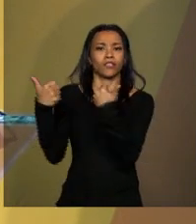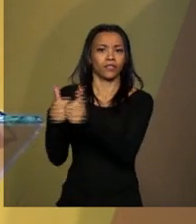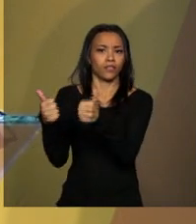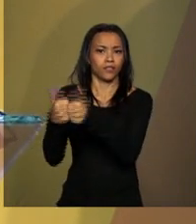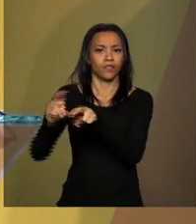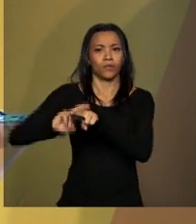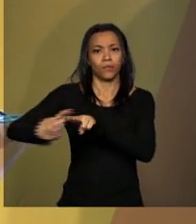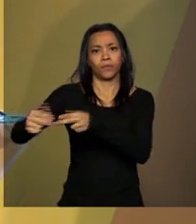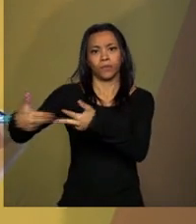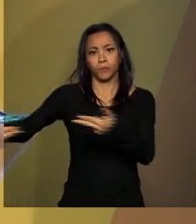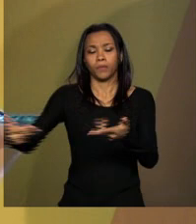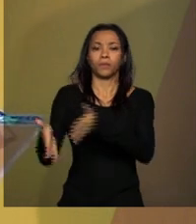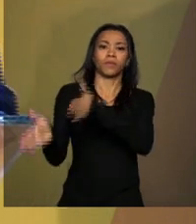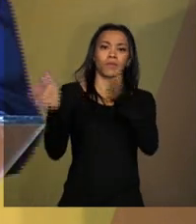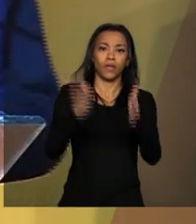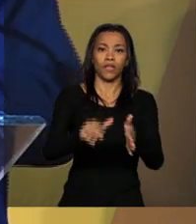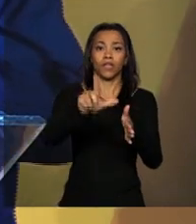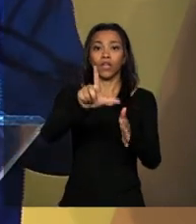e